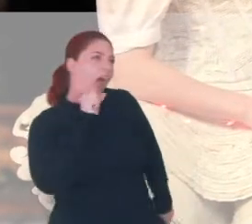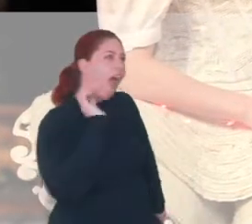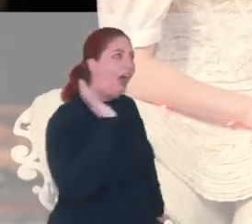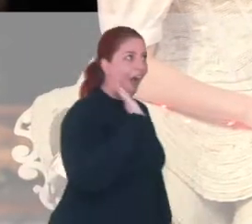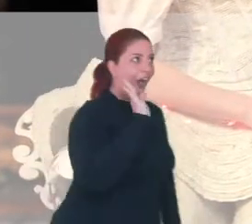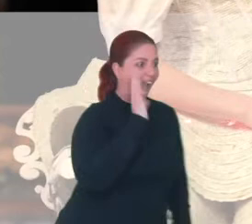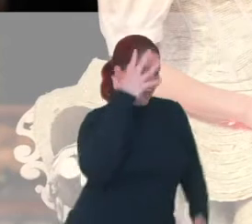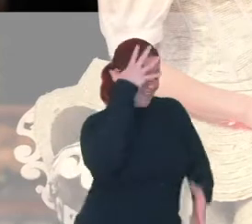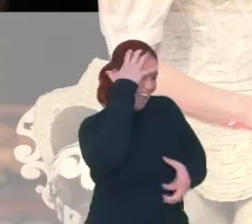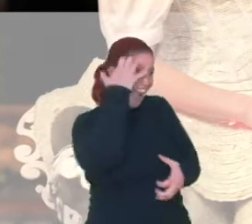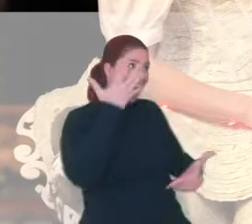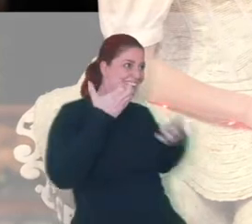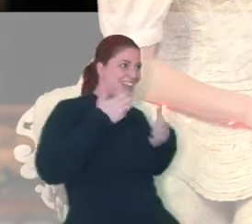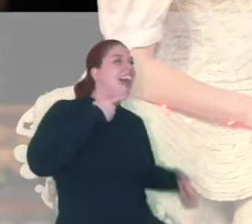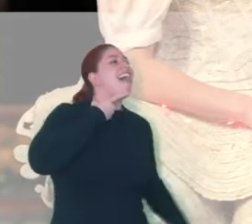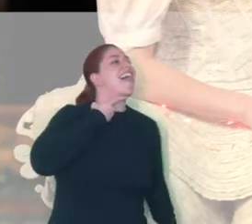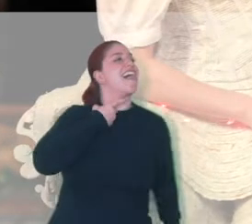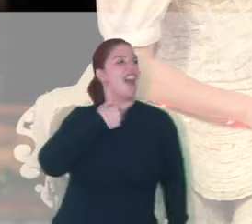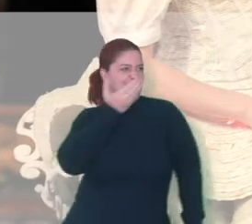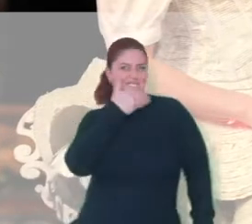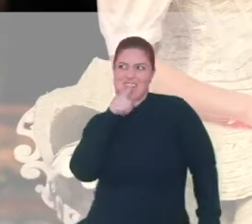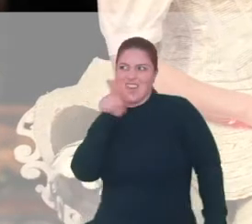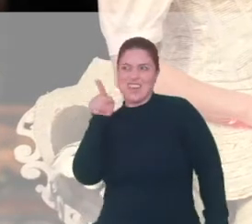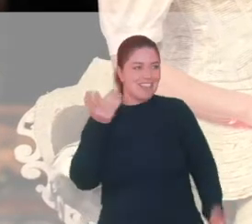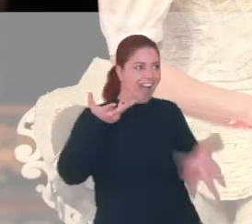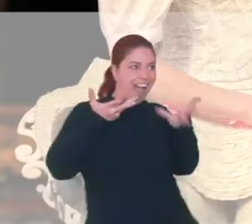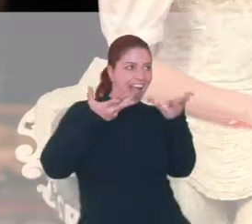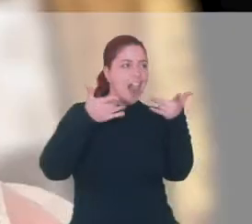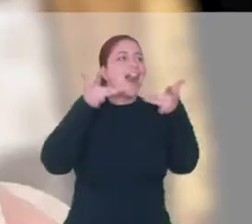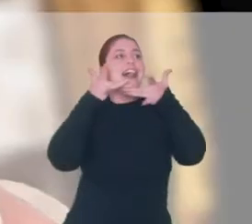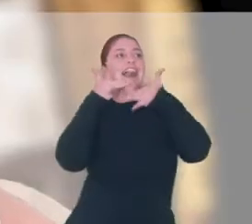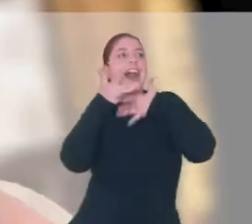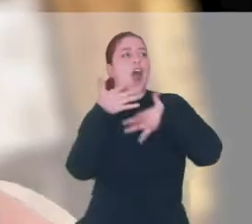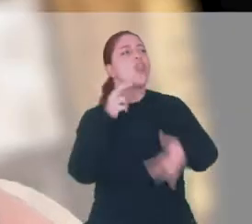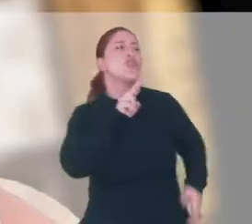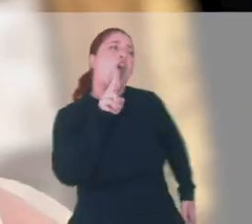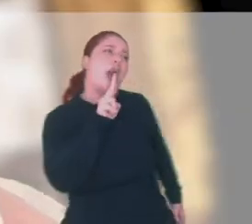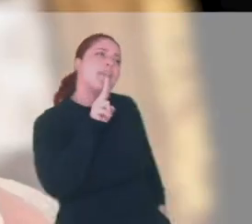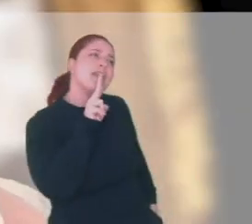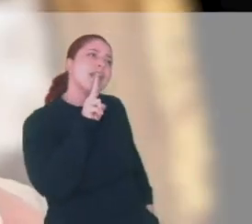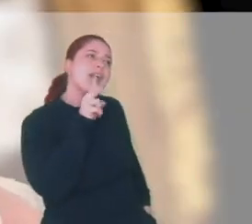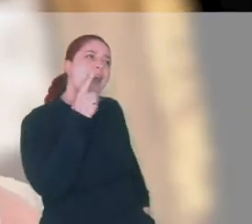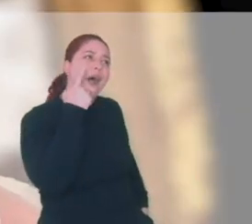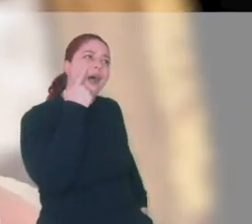Também tá interessado na fruta. Maravilhosa, né? Deliciosa. Como é o nome?